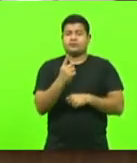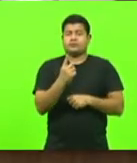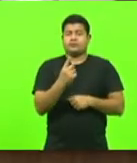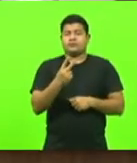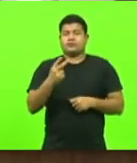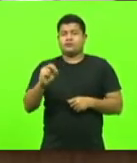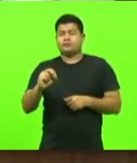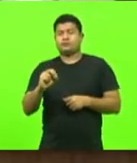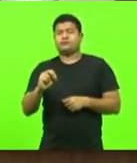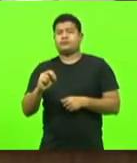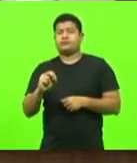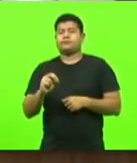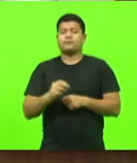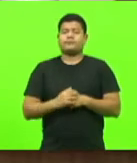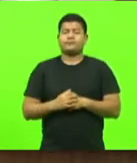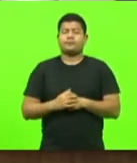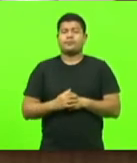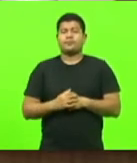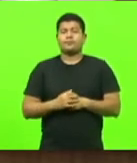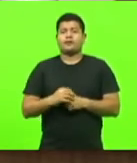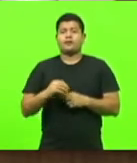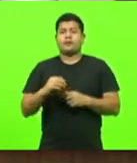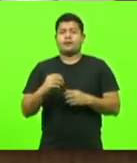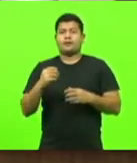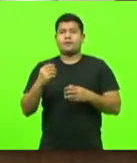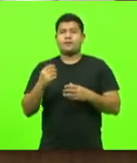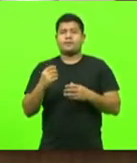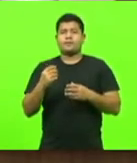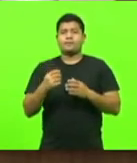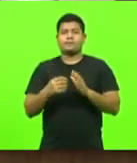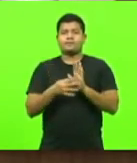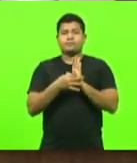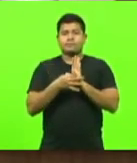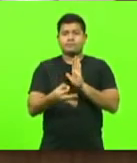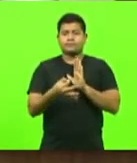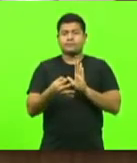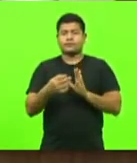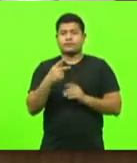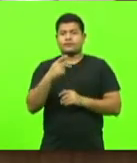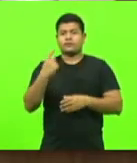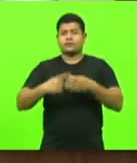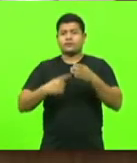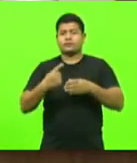1989. Parecer da Comissão de Constituição e Justiça é pela admissibilidade. Em discussão.